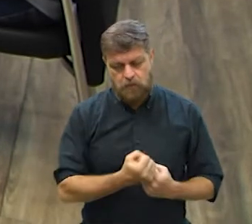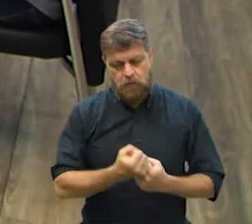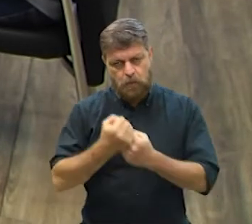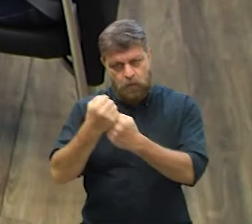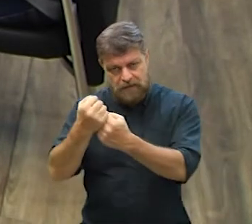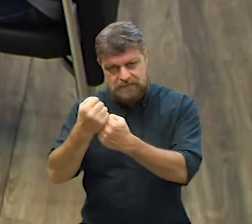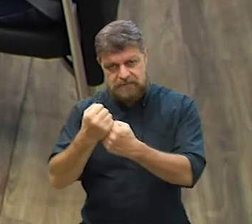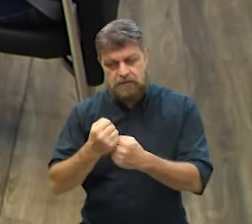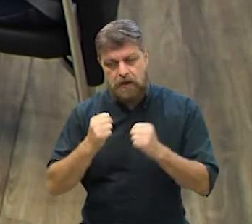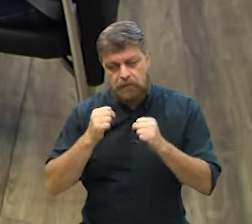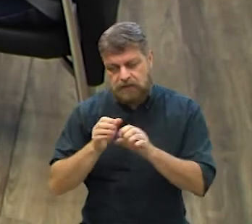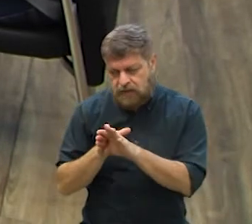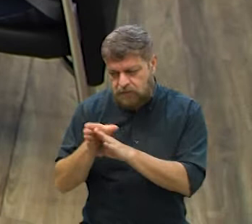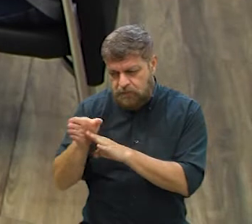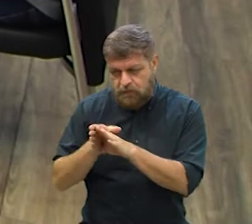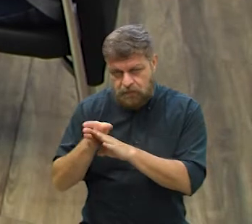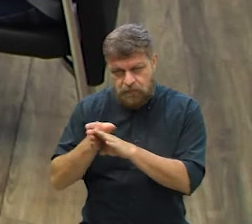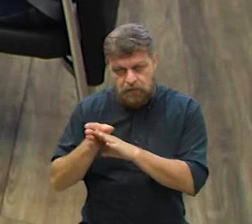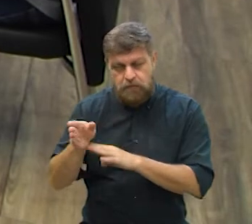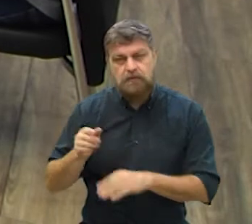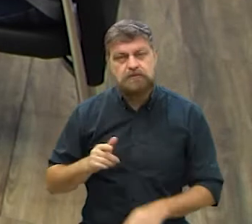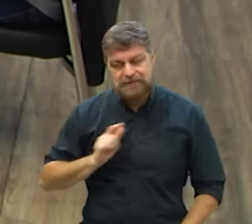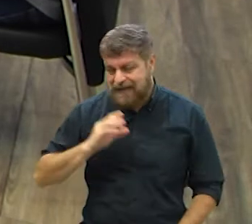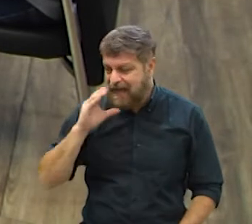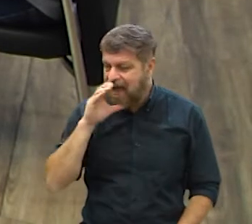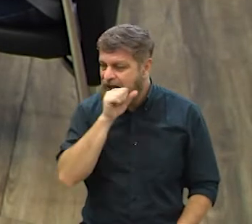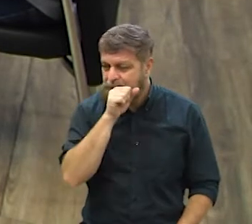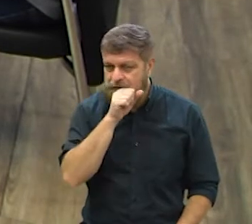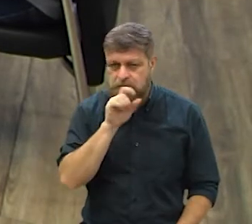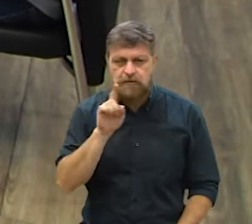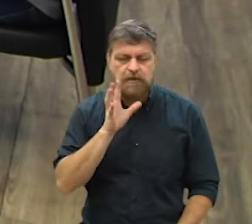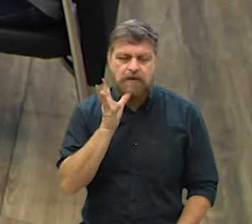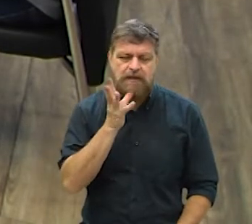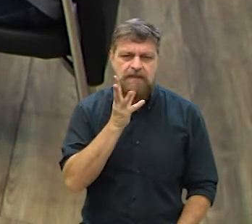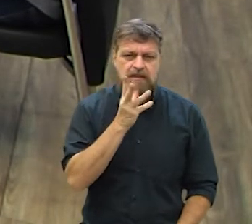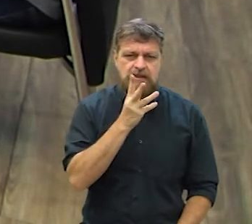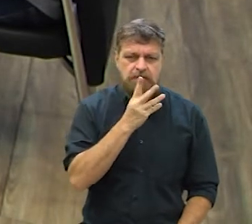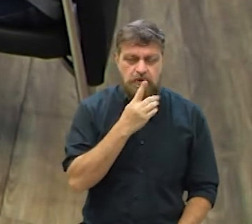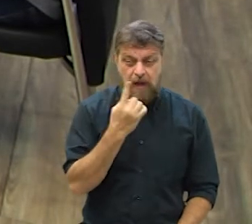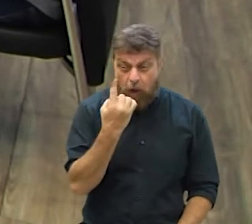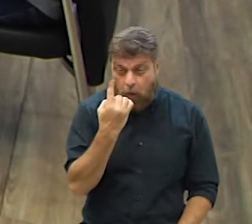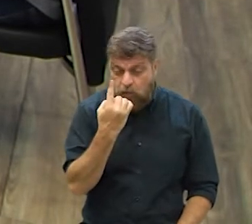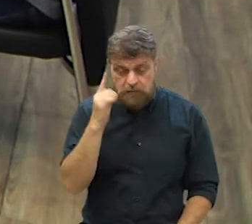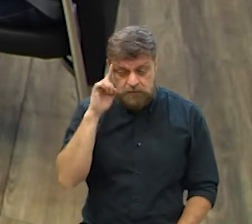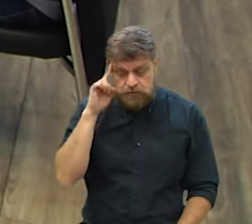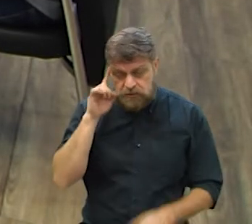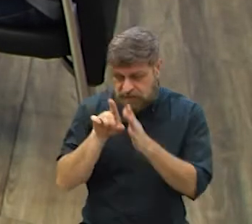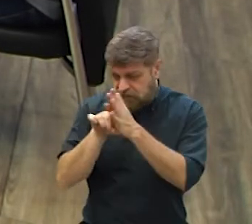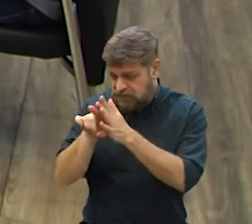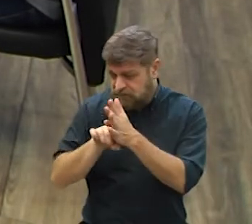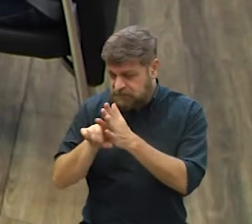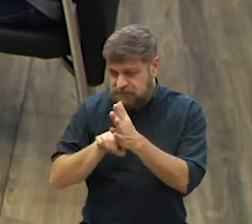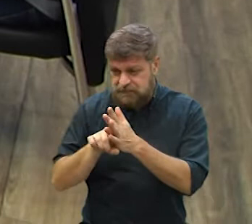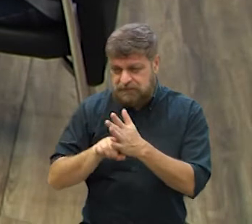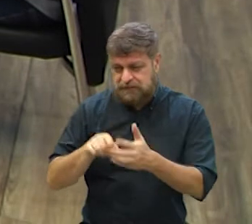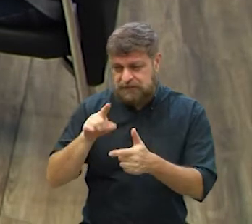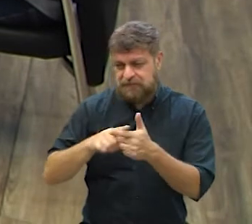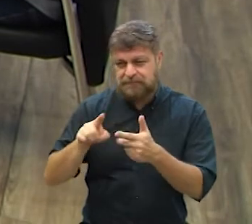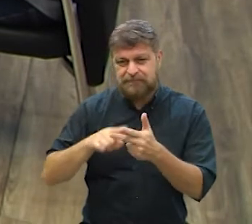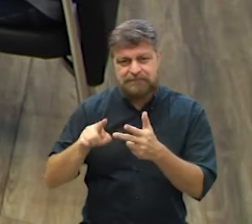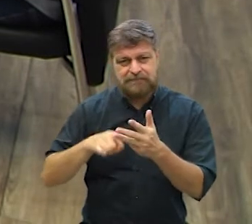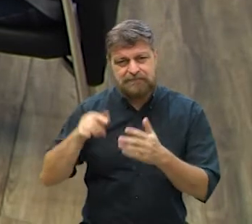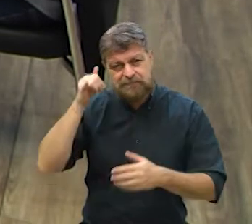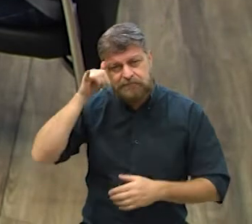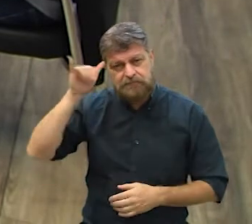assessoria para fazer essa consulta para a pessoa. Sim. De maneira rápida, não demora. E é uma consulta que evita todo esse